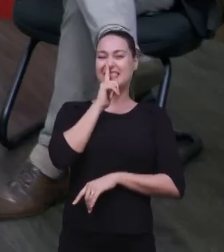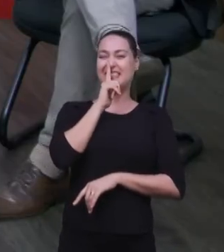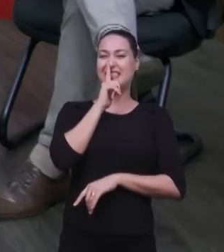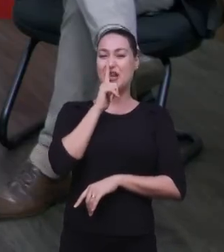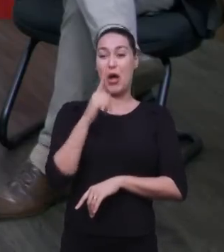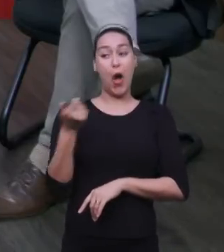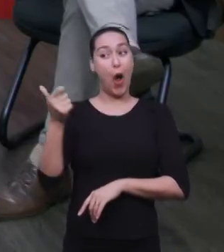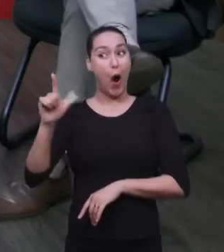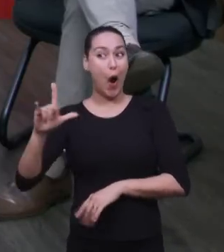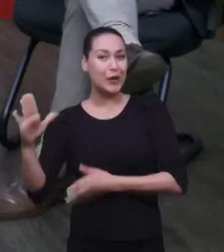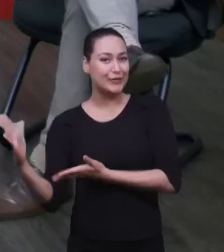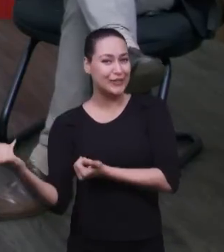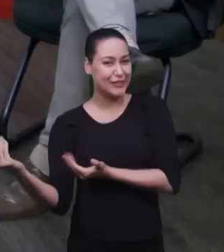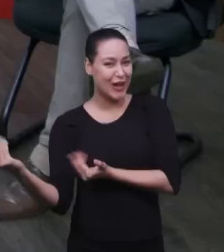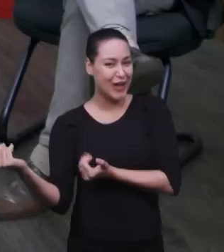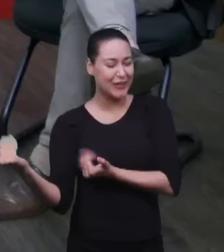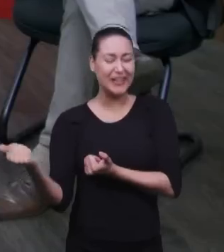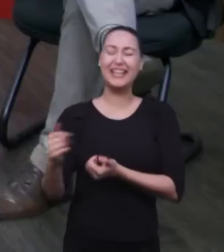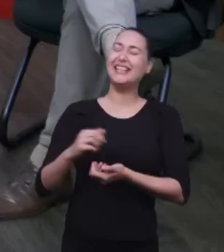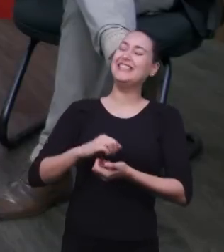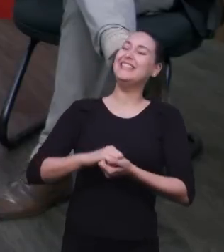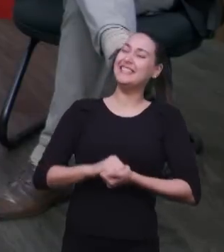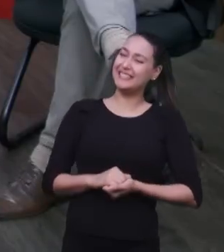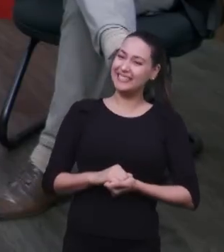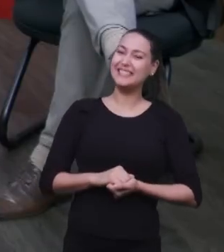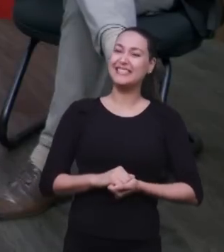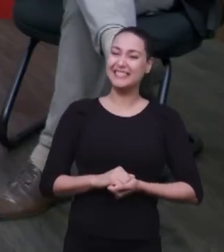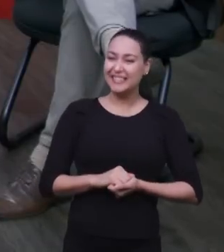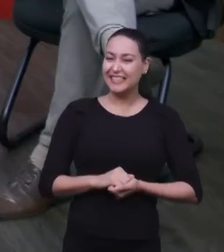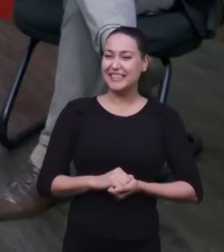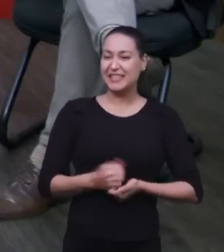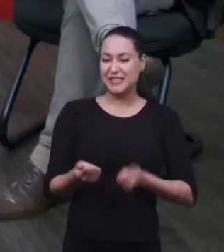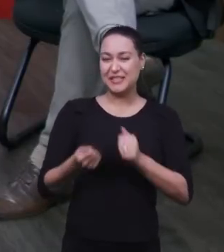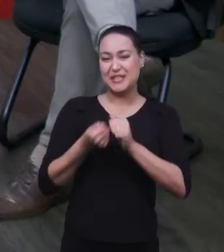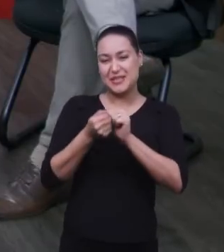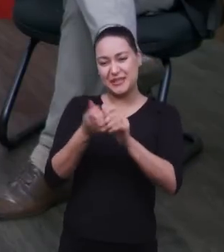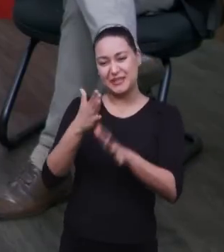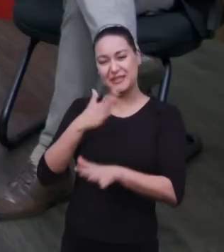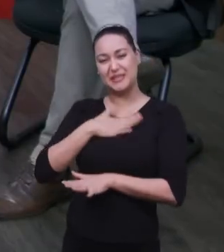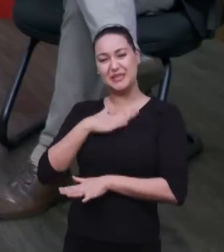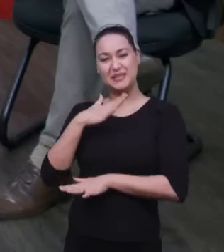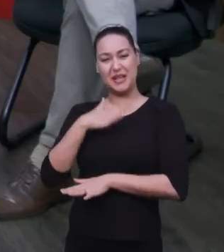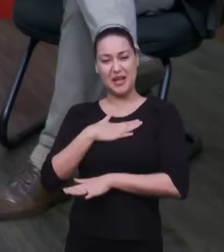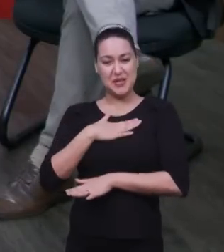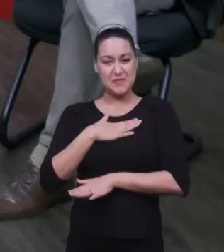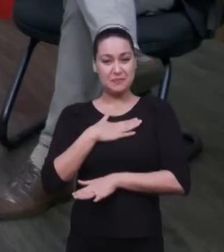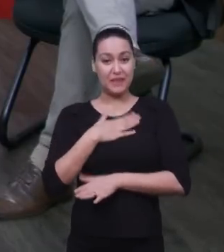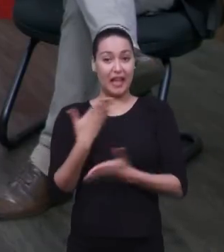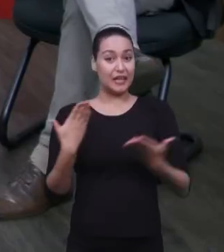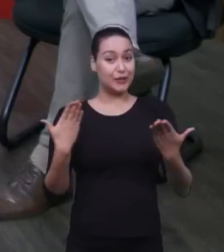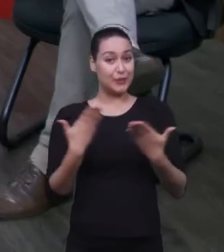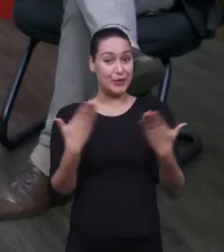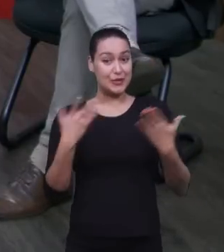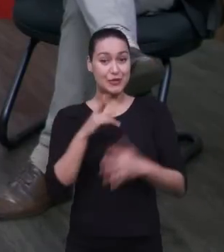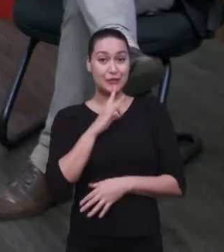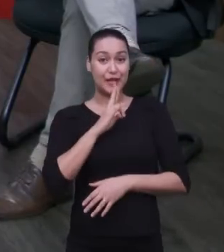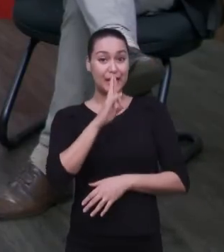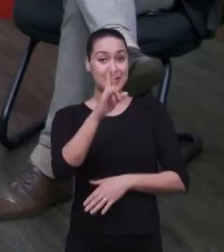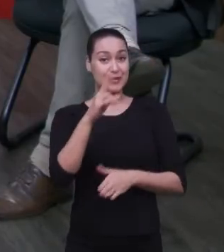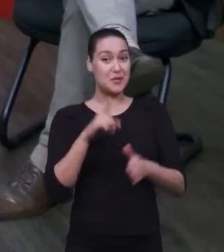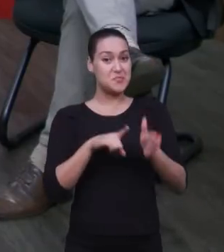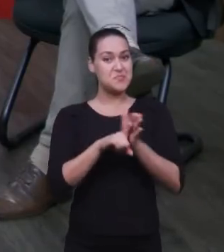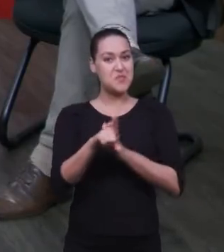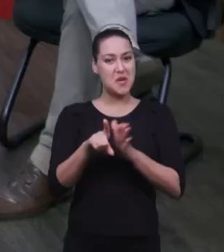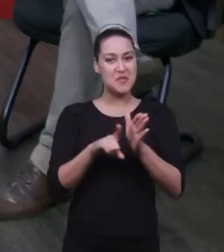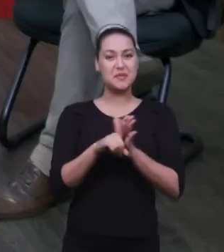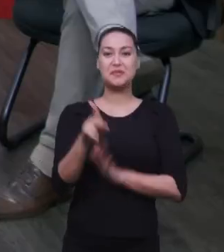jovem. Outro jovem. Outro jovem, pastor Gilson Souza está comigo aqui também e é quem vai responder as